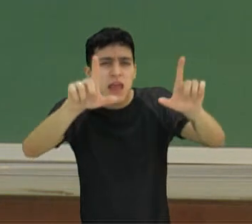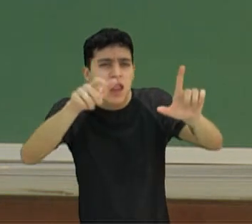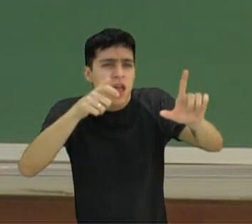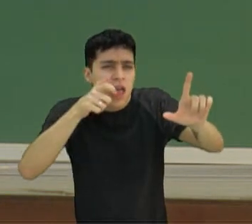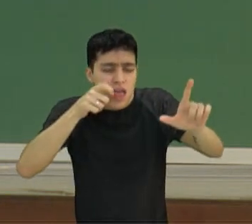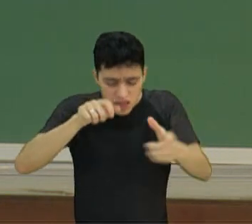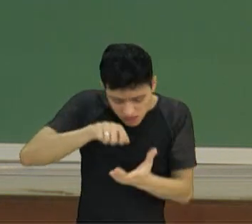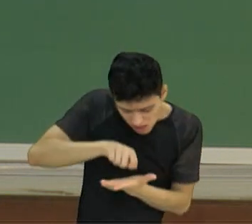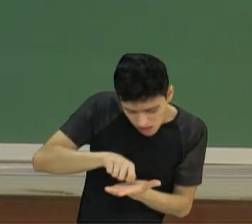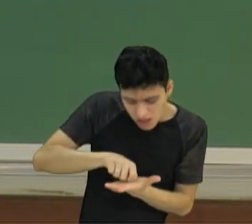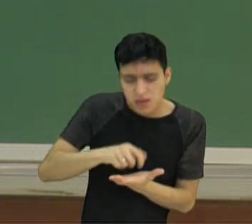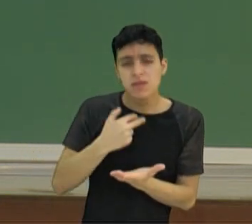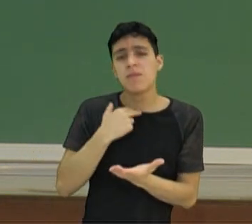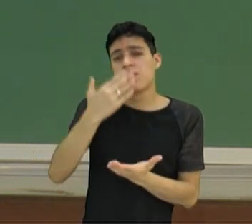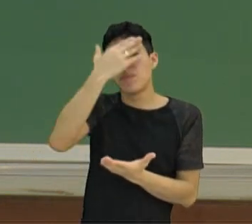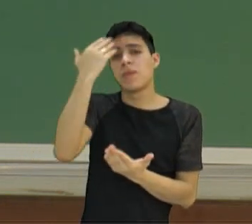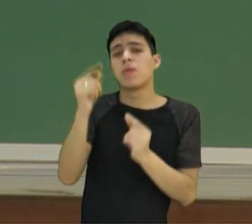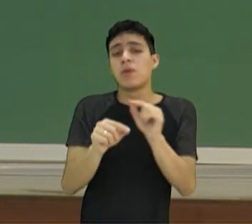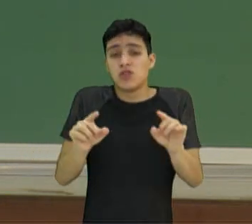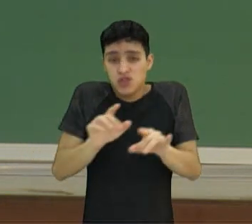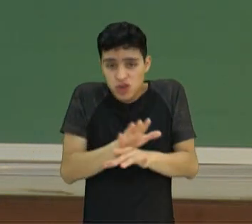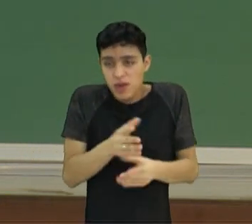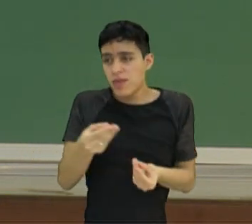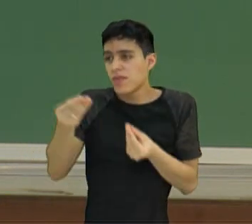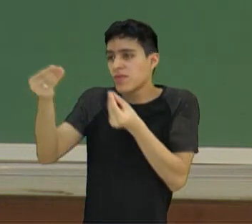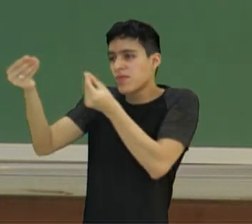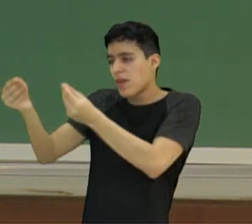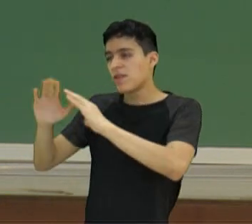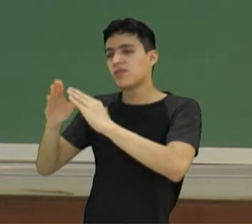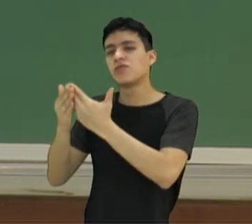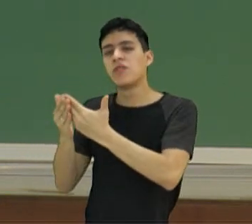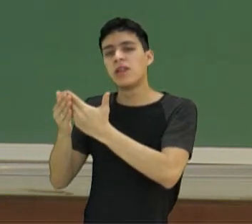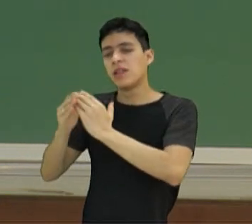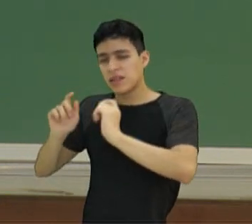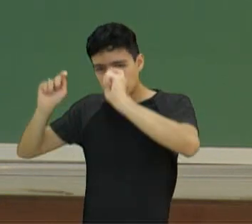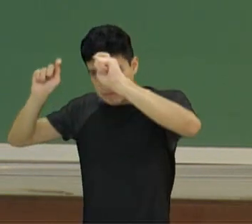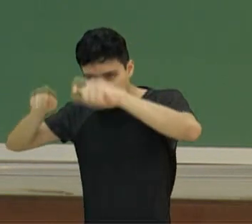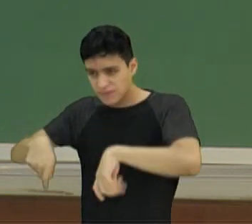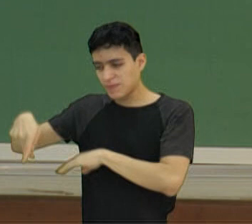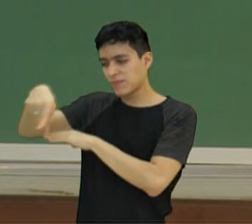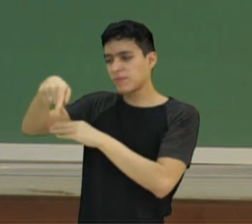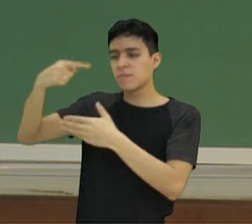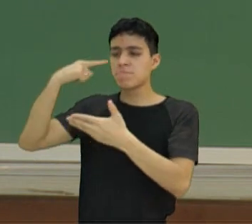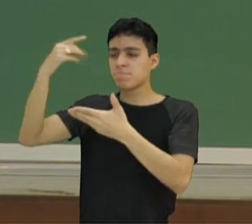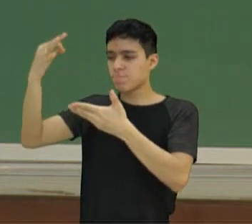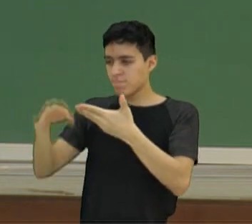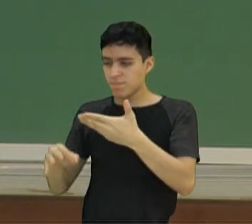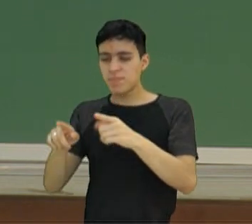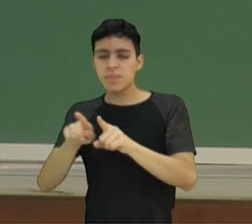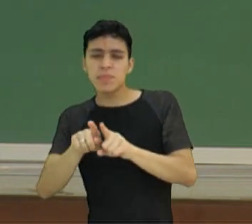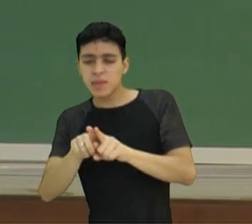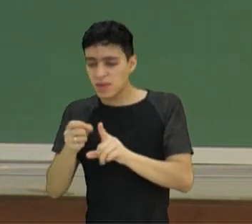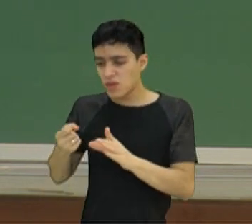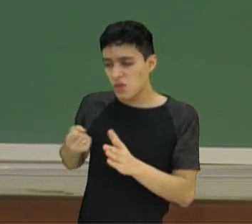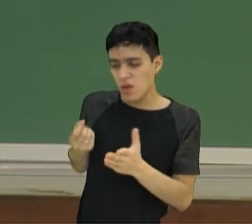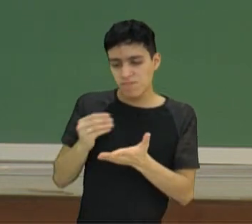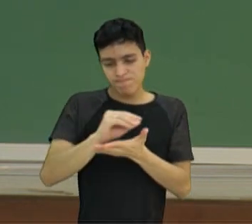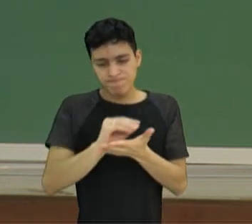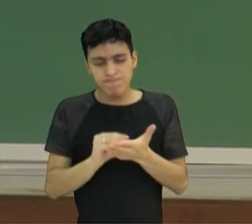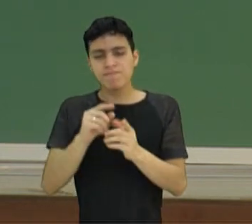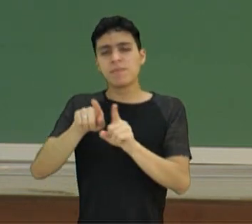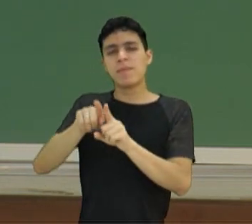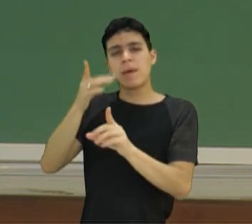esqueça de entregar na sua escola, justamente para que os profs possam corrigir e atribuir suas notas e